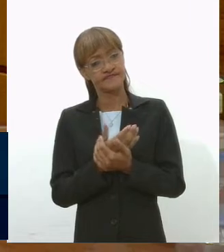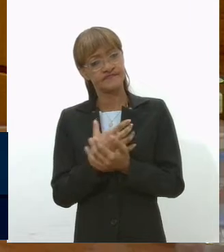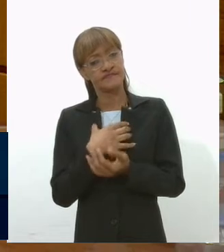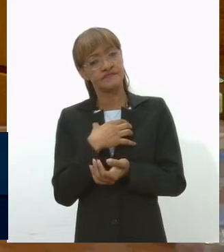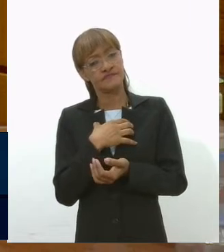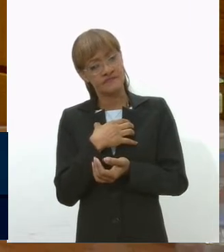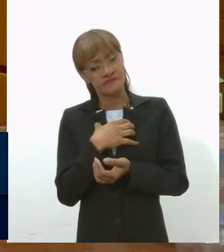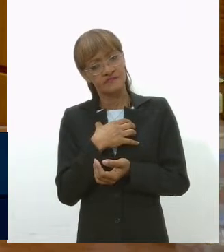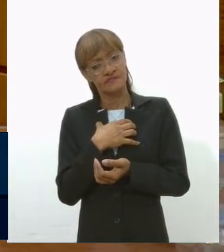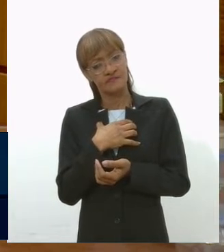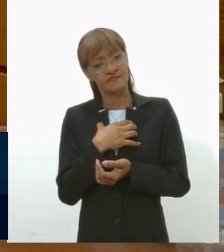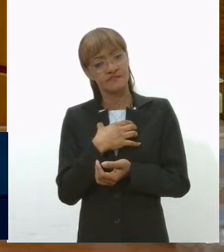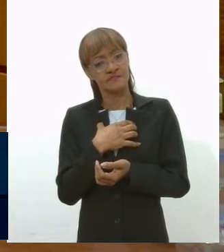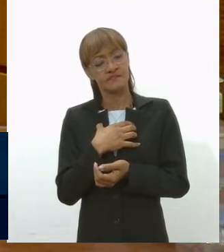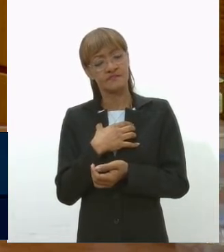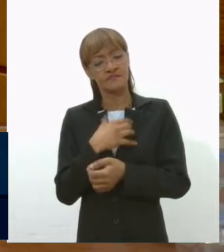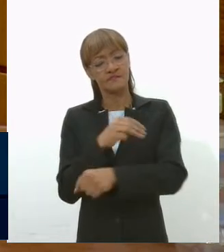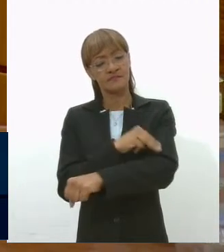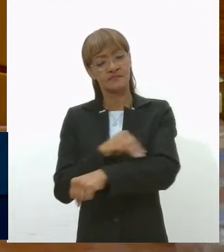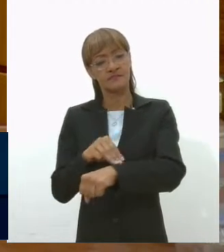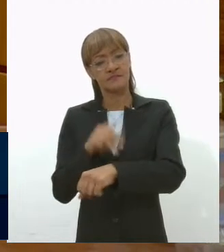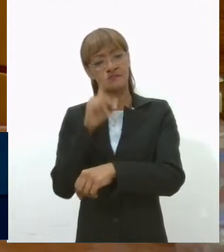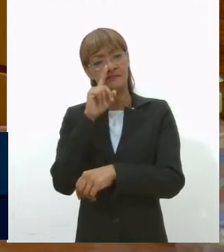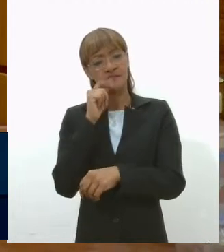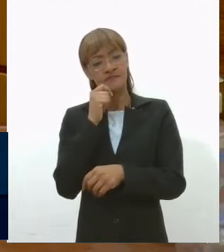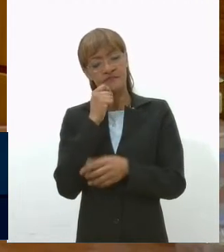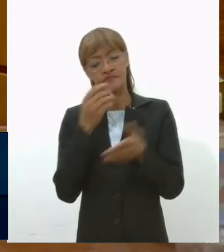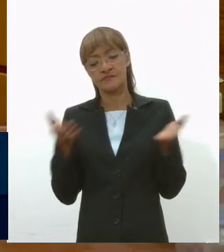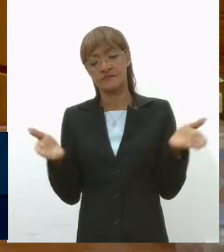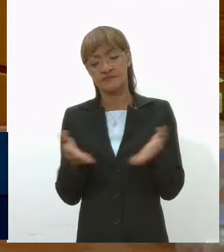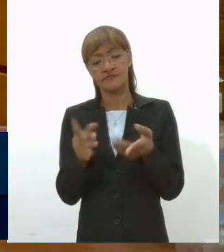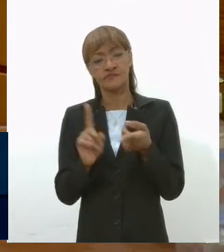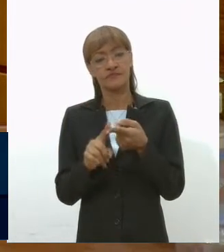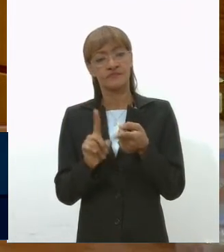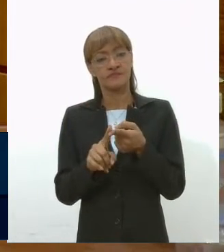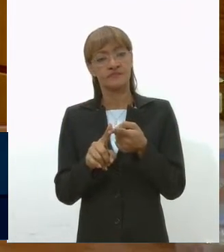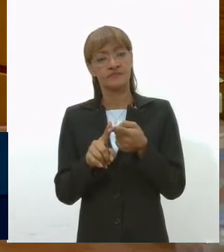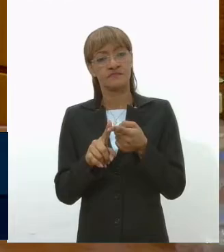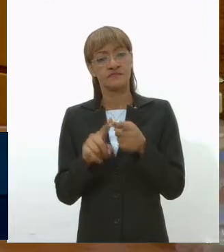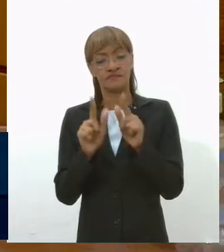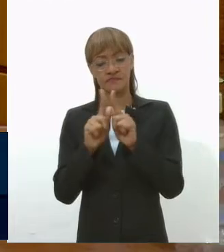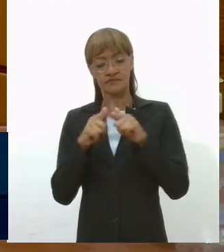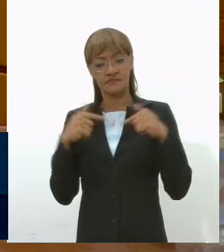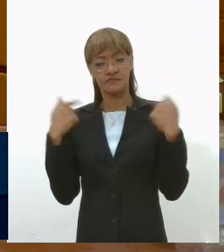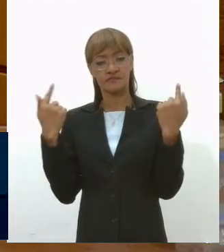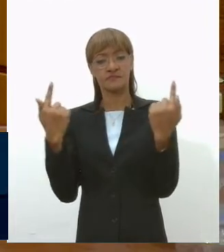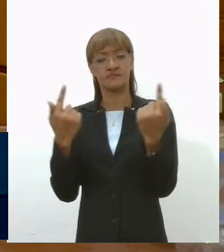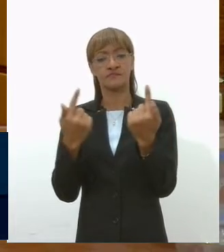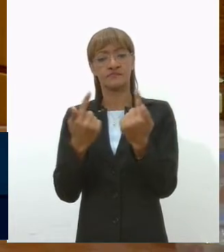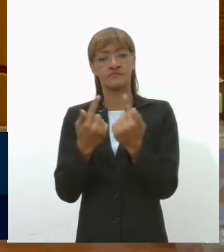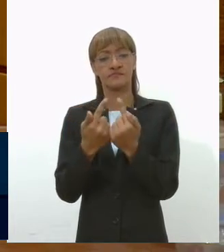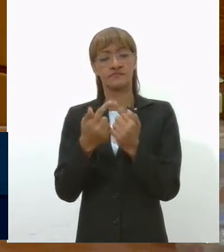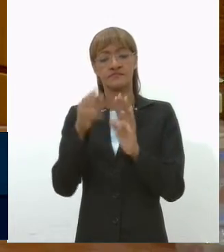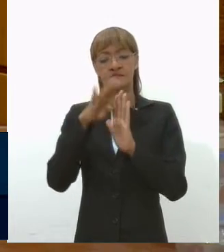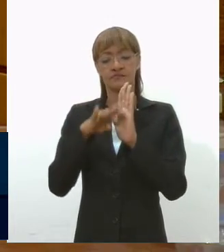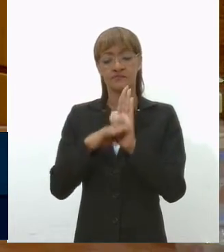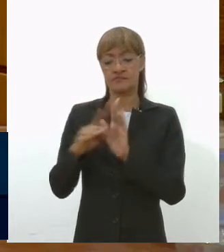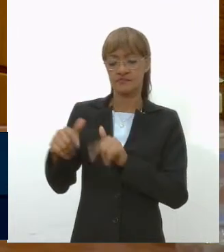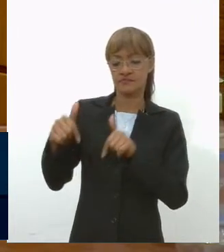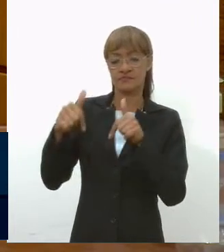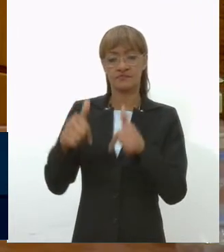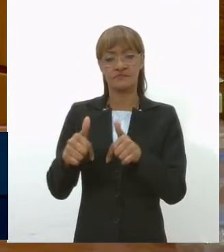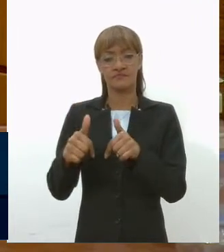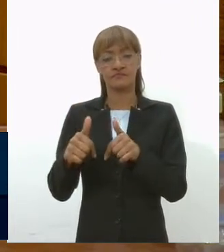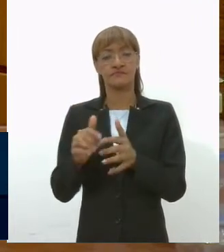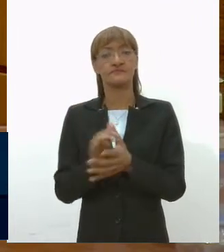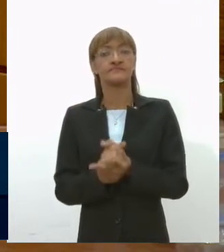Magistério de Aracaju e do Estado de Sergipe, que também hoje estão realizando assembleias para discutir suas pautas de luta. Mas quero, presidente, também